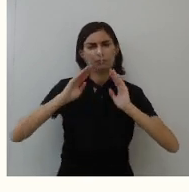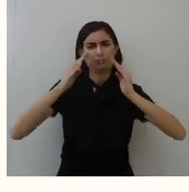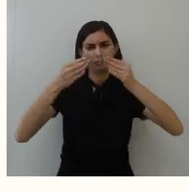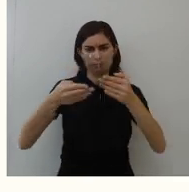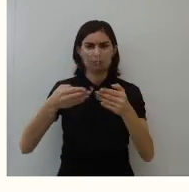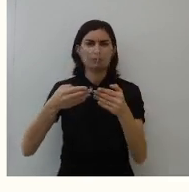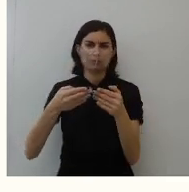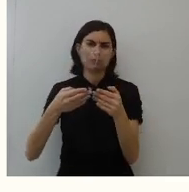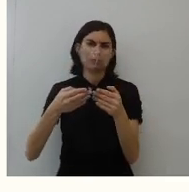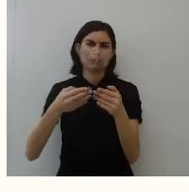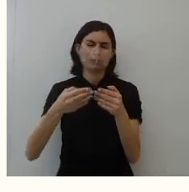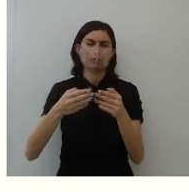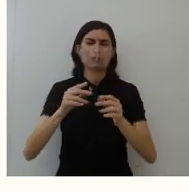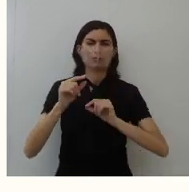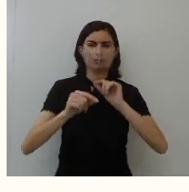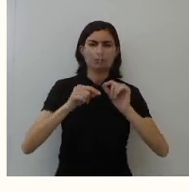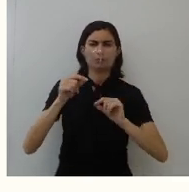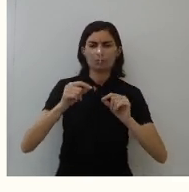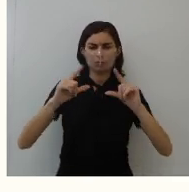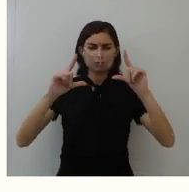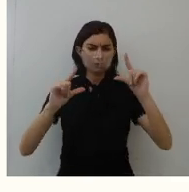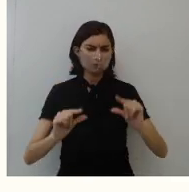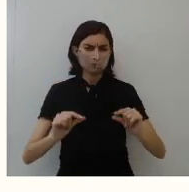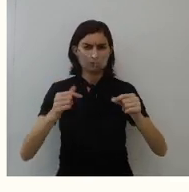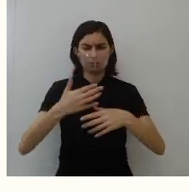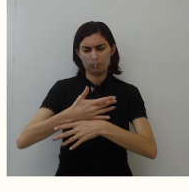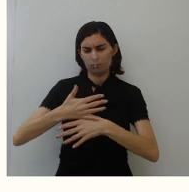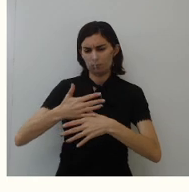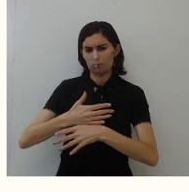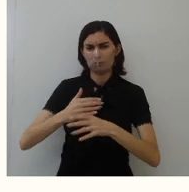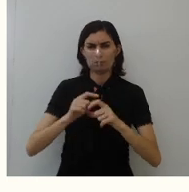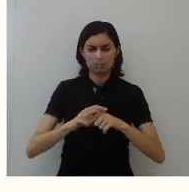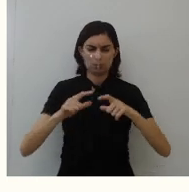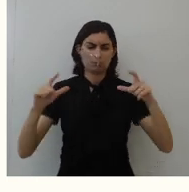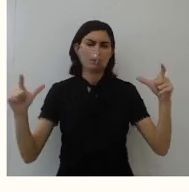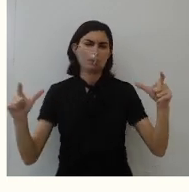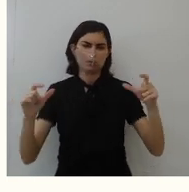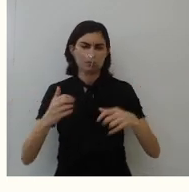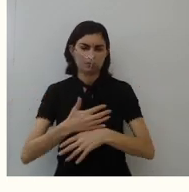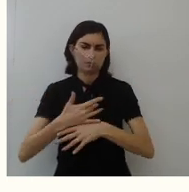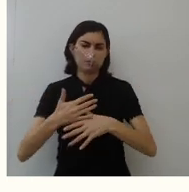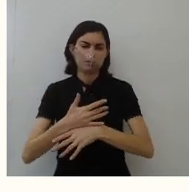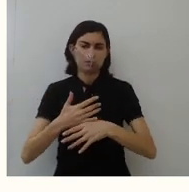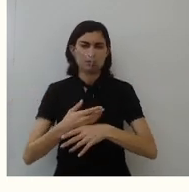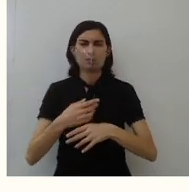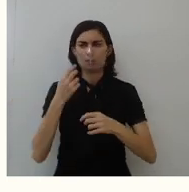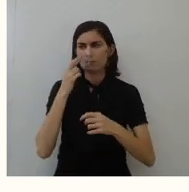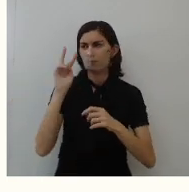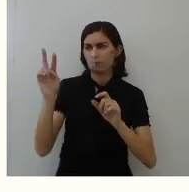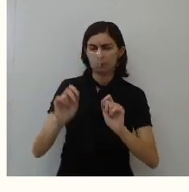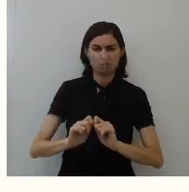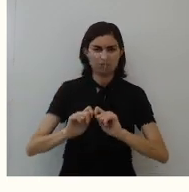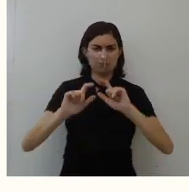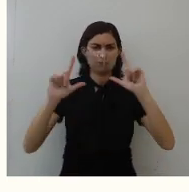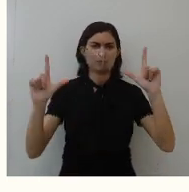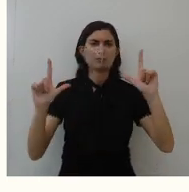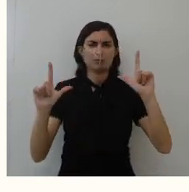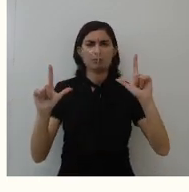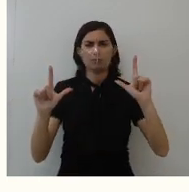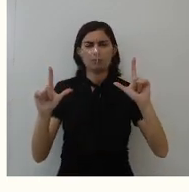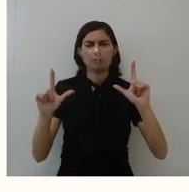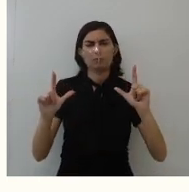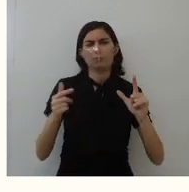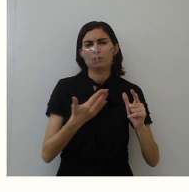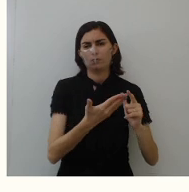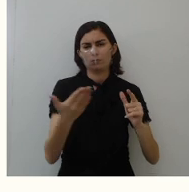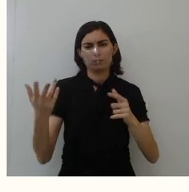diretas no sentido das menores cidades para as maiores cidades. Ainda no visor de vocês,